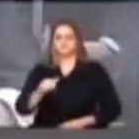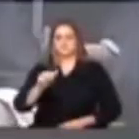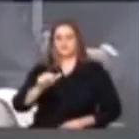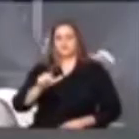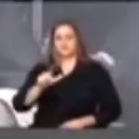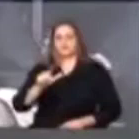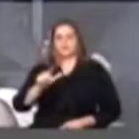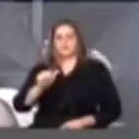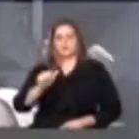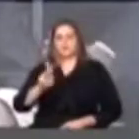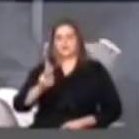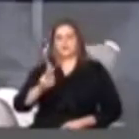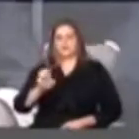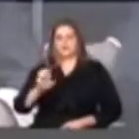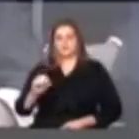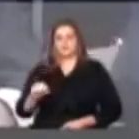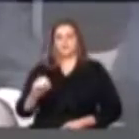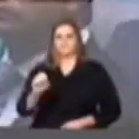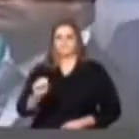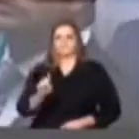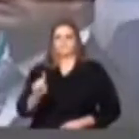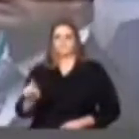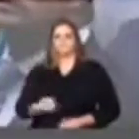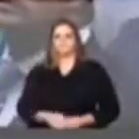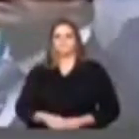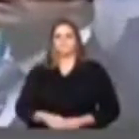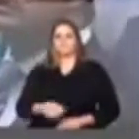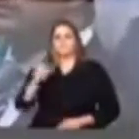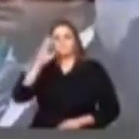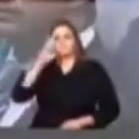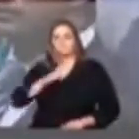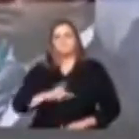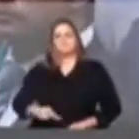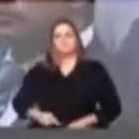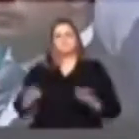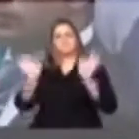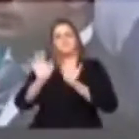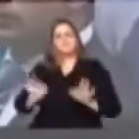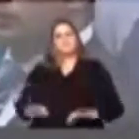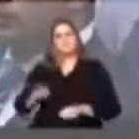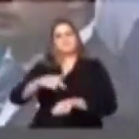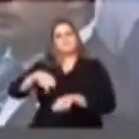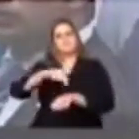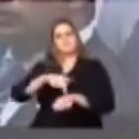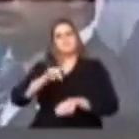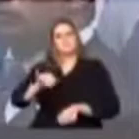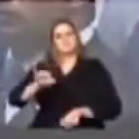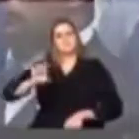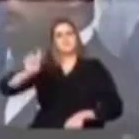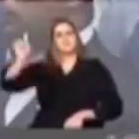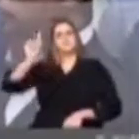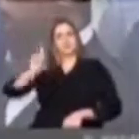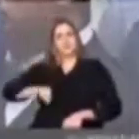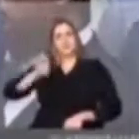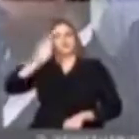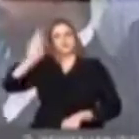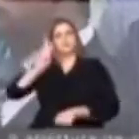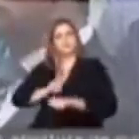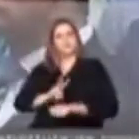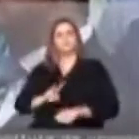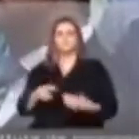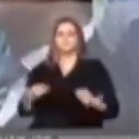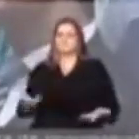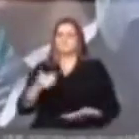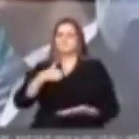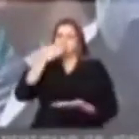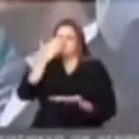do Solidariedade. Senhor presidente, feliz a nação quando Deus for o senhor. Eu